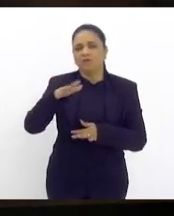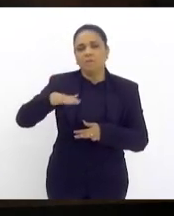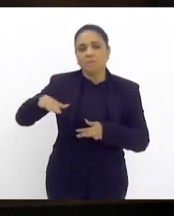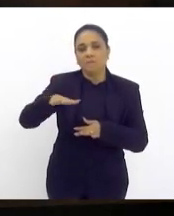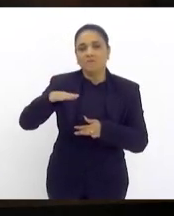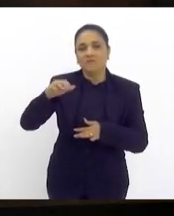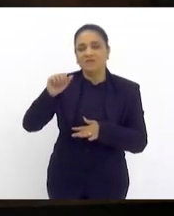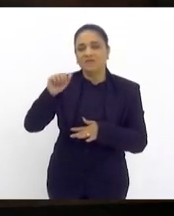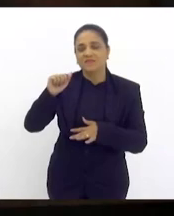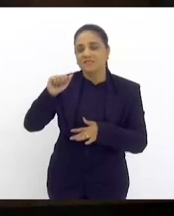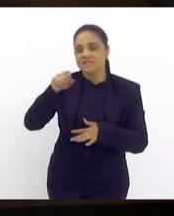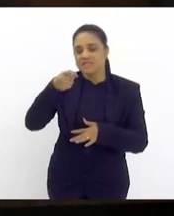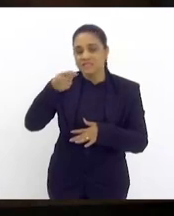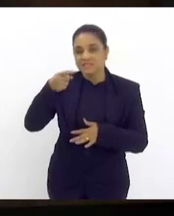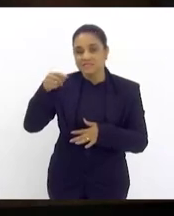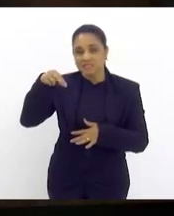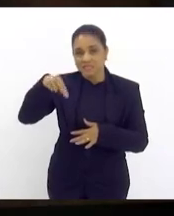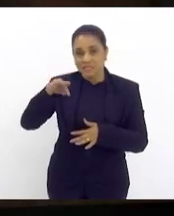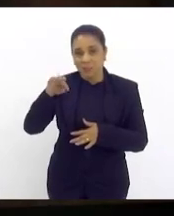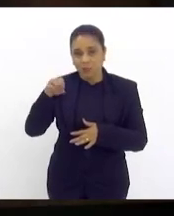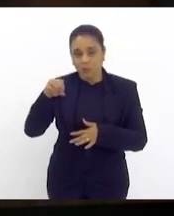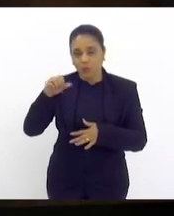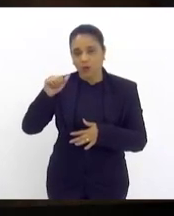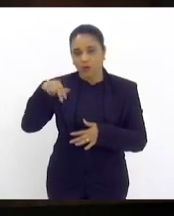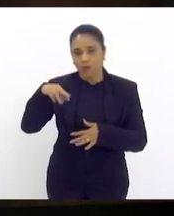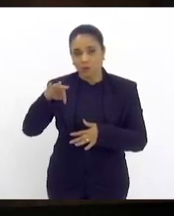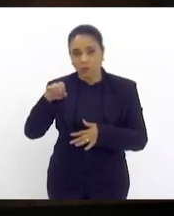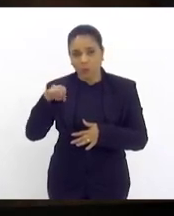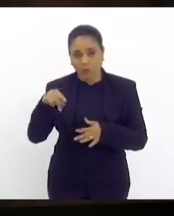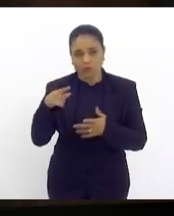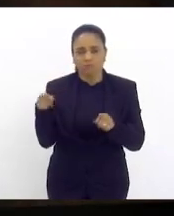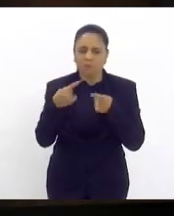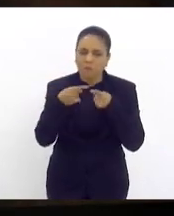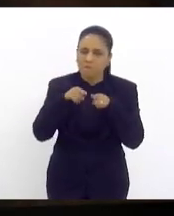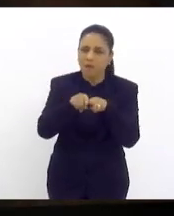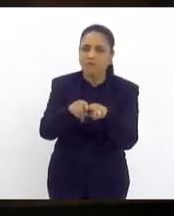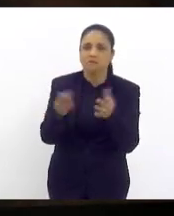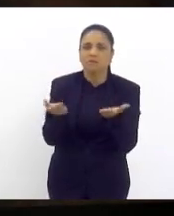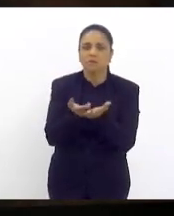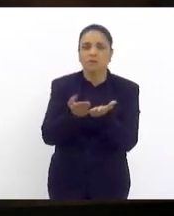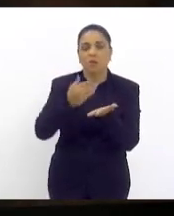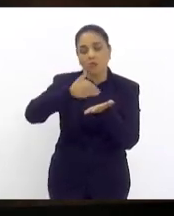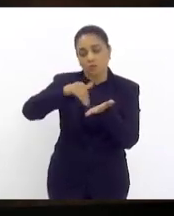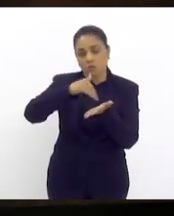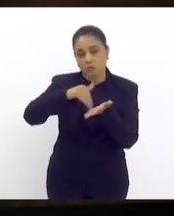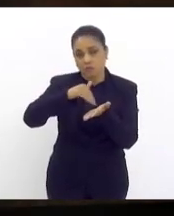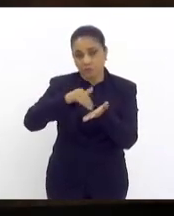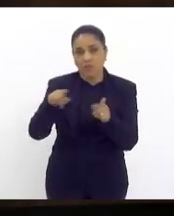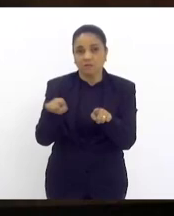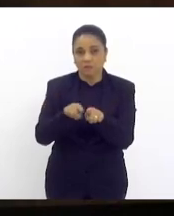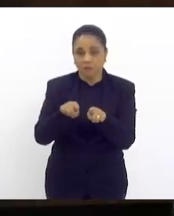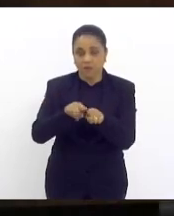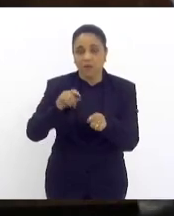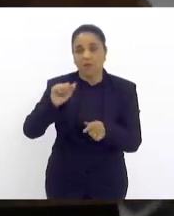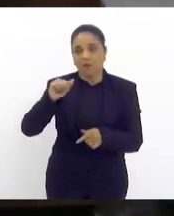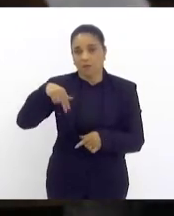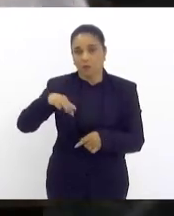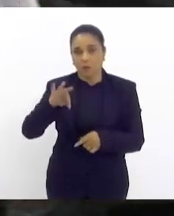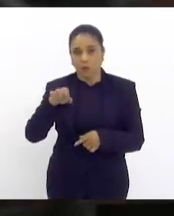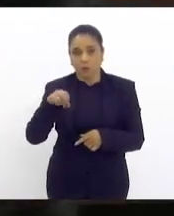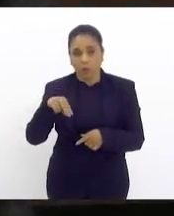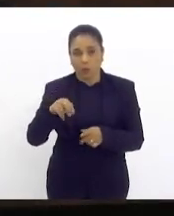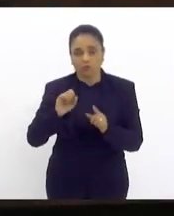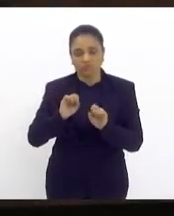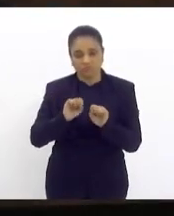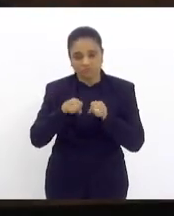Pádua um parceiro companheiro nosso e o seu Antônio Robson ele é subsecretário de defesa civil da cidade